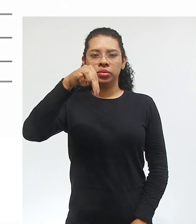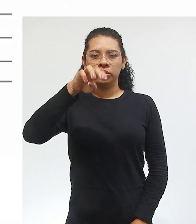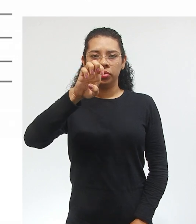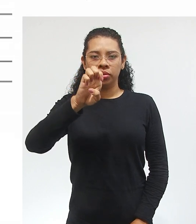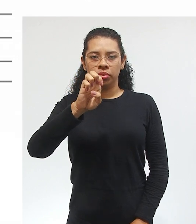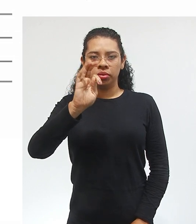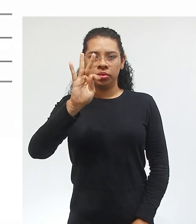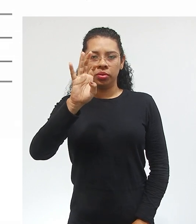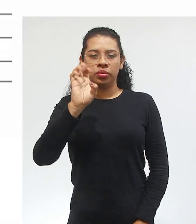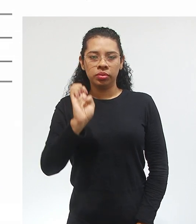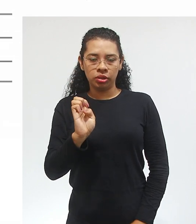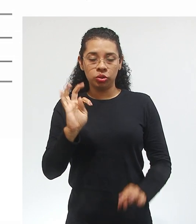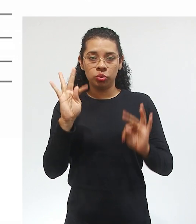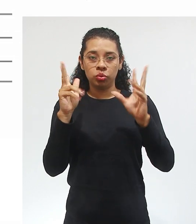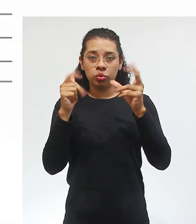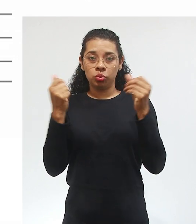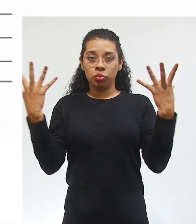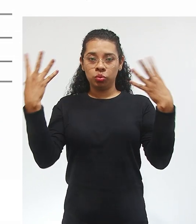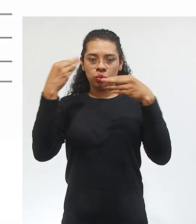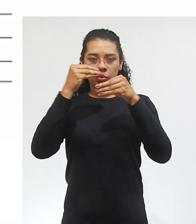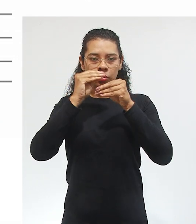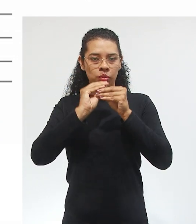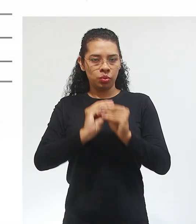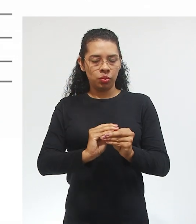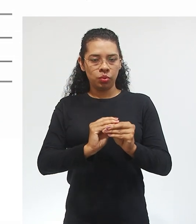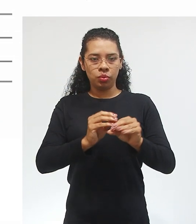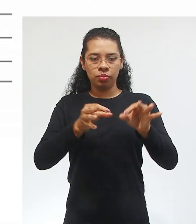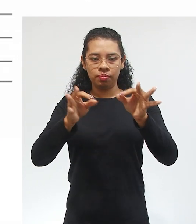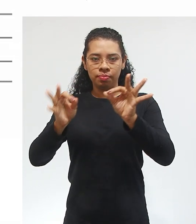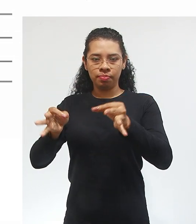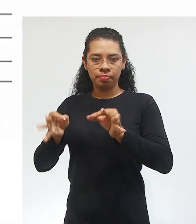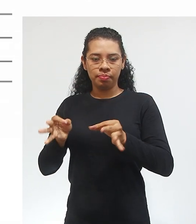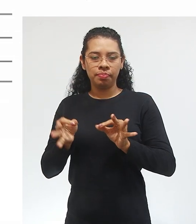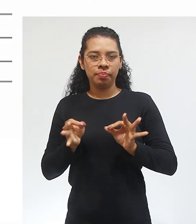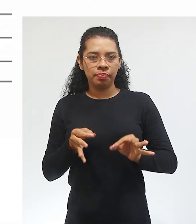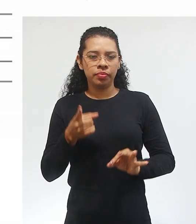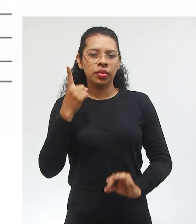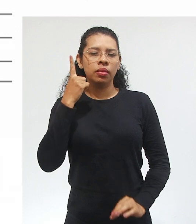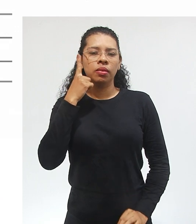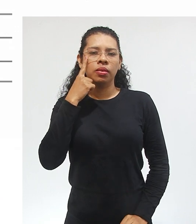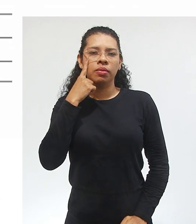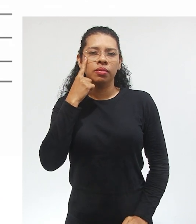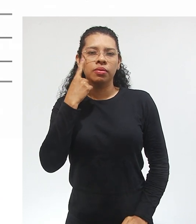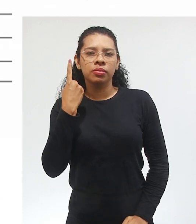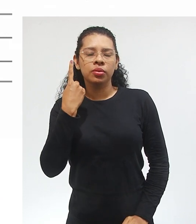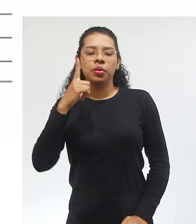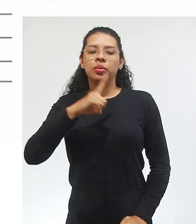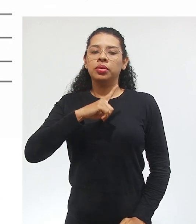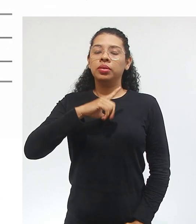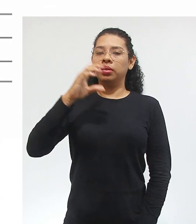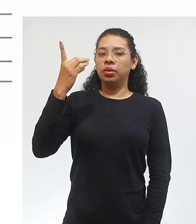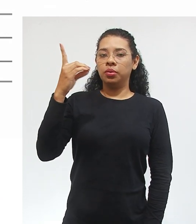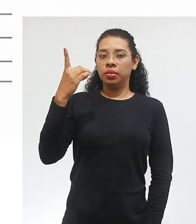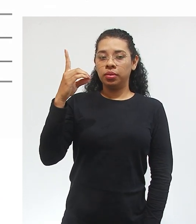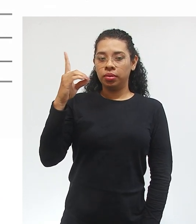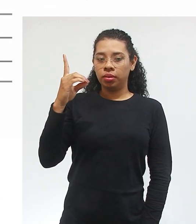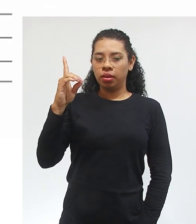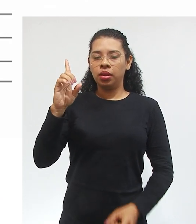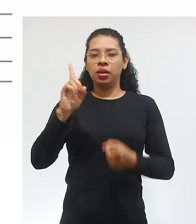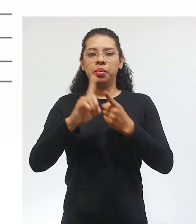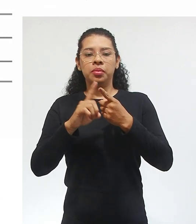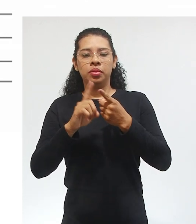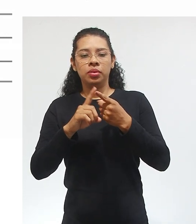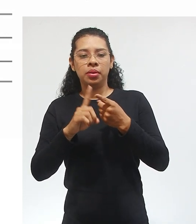você vai apurar o saldo de cada conta. Vamos lá, a primeira conta aqui. Vocês estão vendo aqui, ó, débito